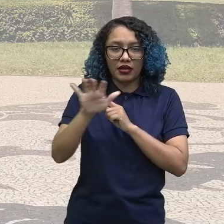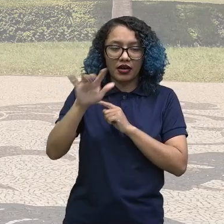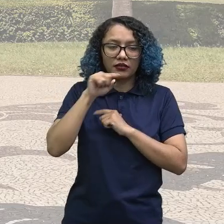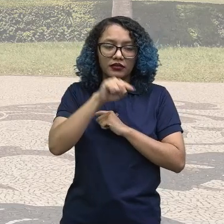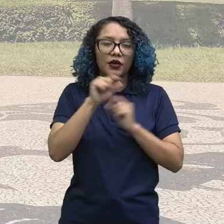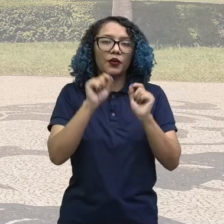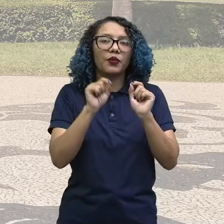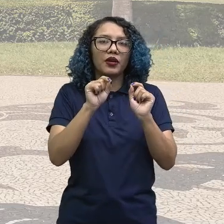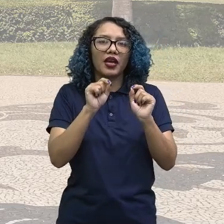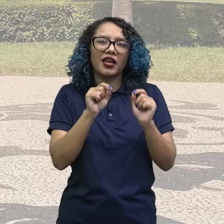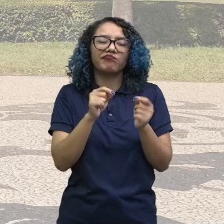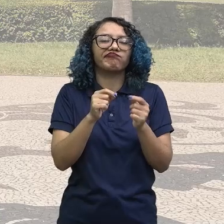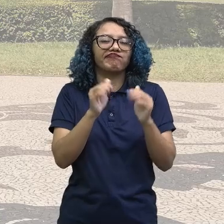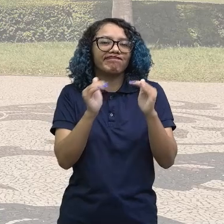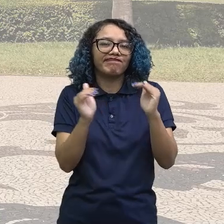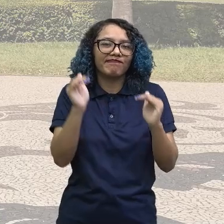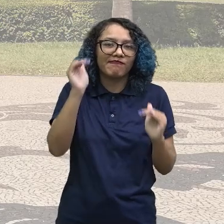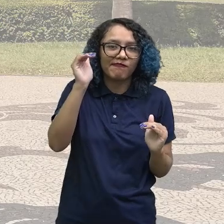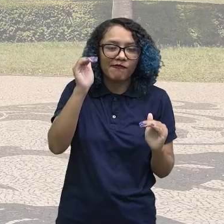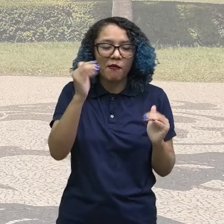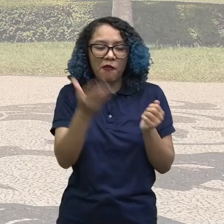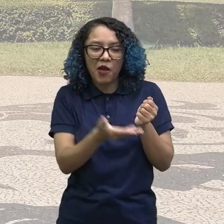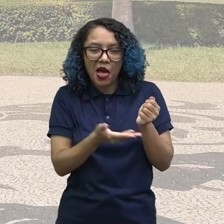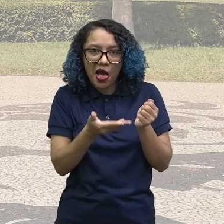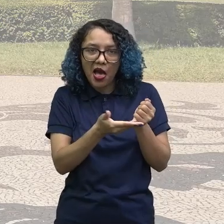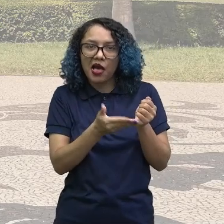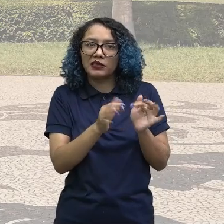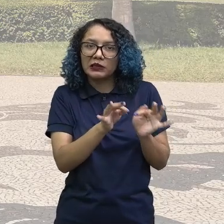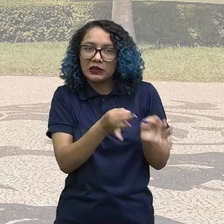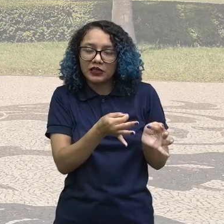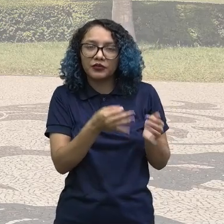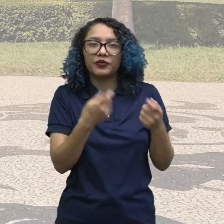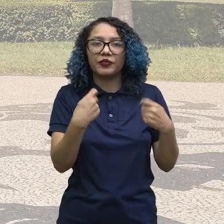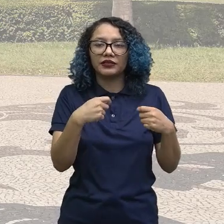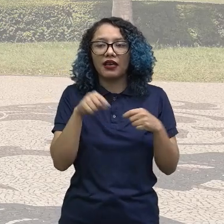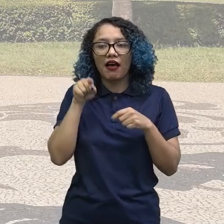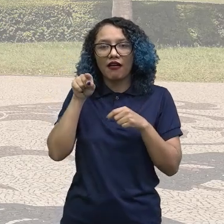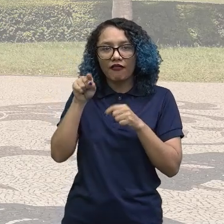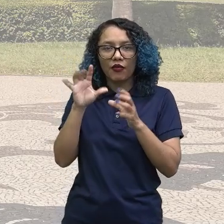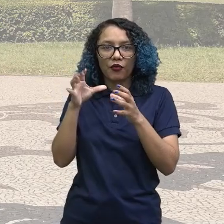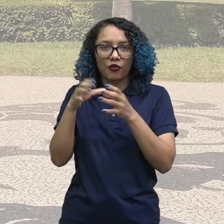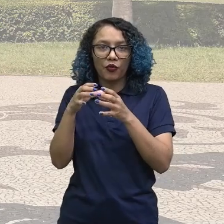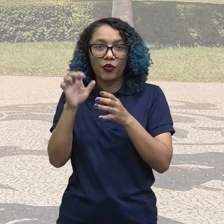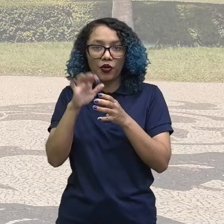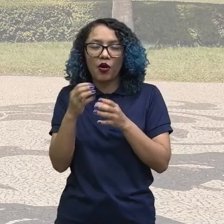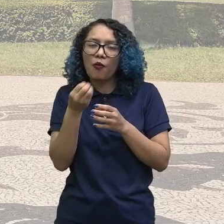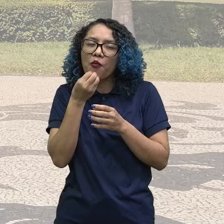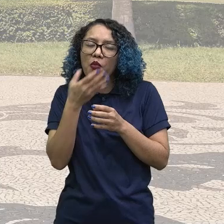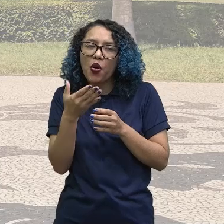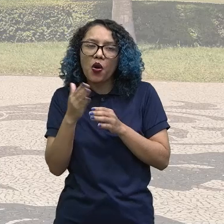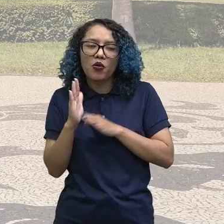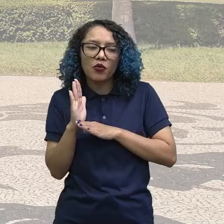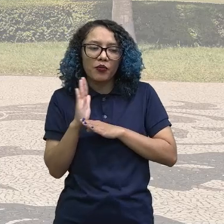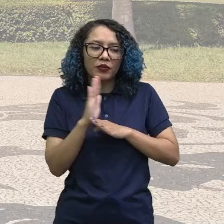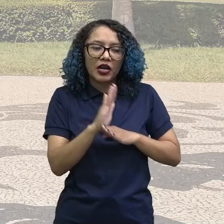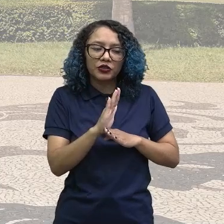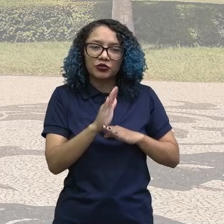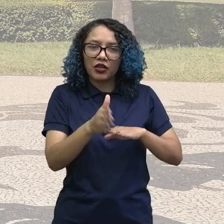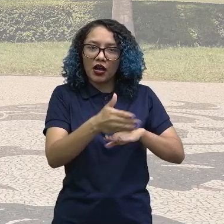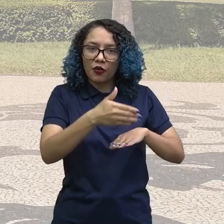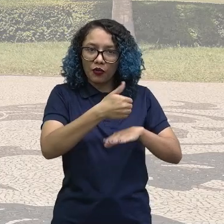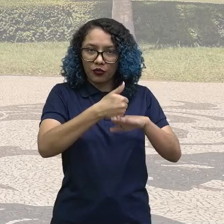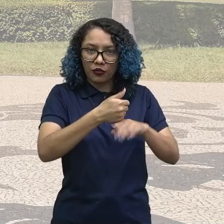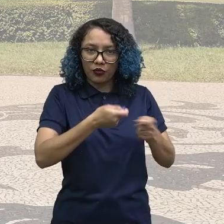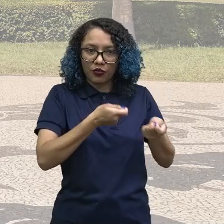então, primitivas, sendo necessário, então, que o europeu, bonzinho, entre aspas, colonizasse, dominasse